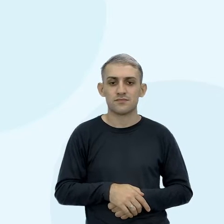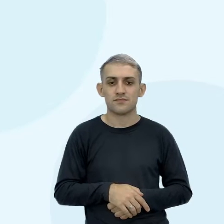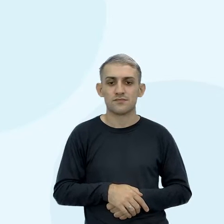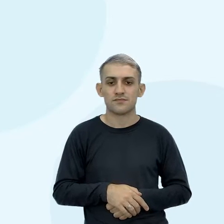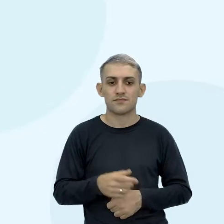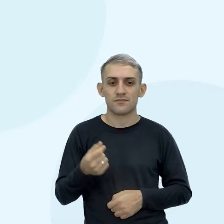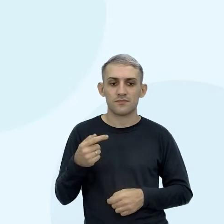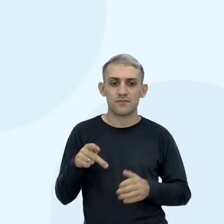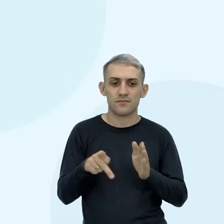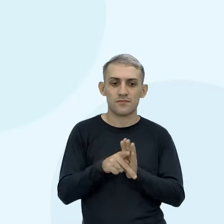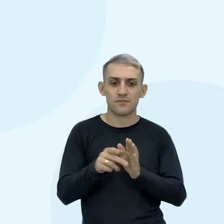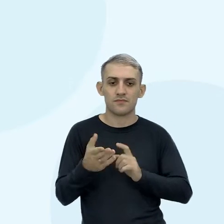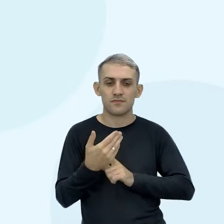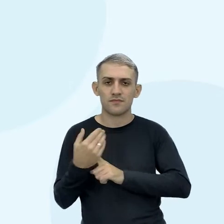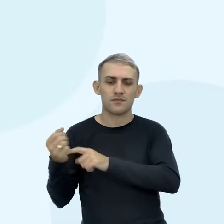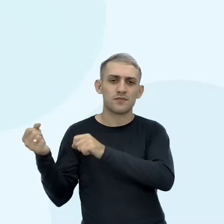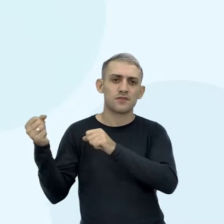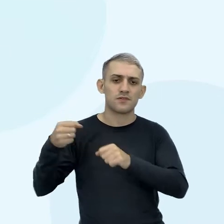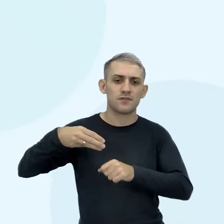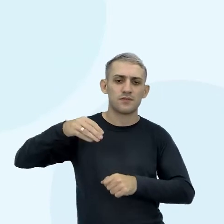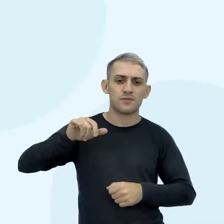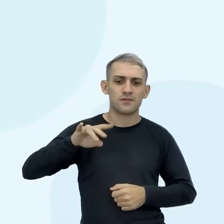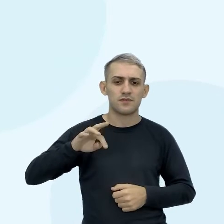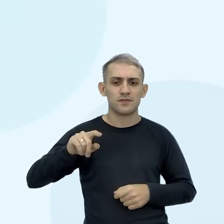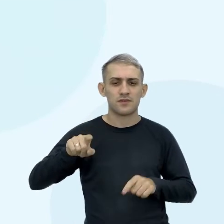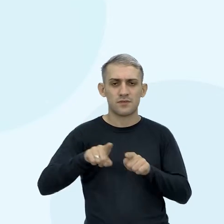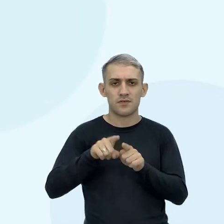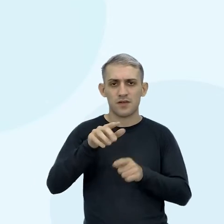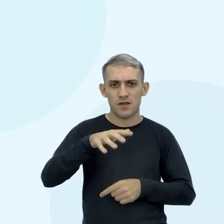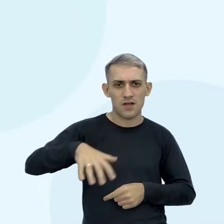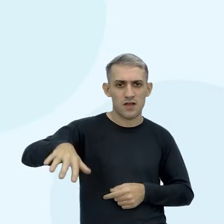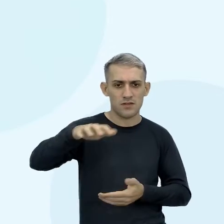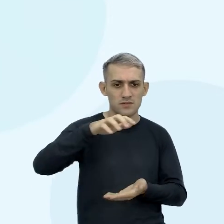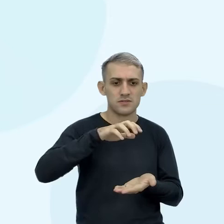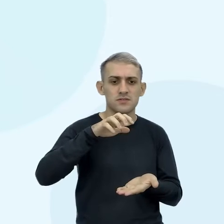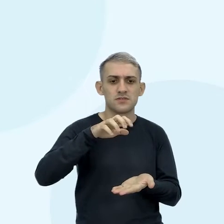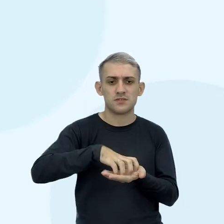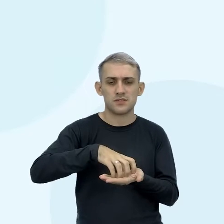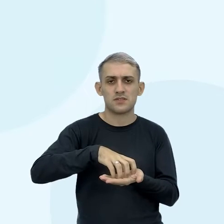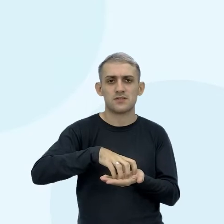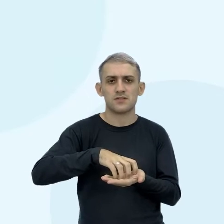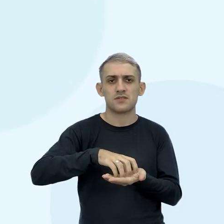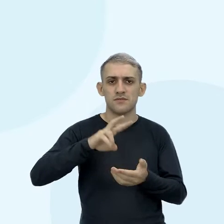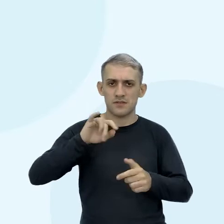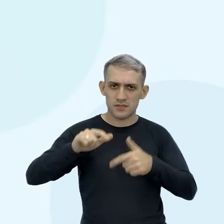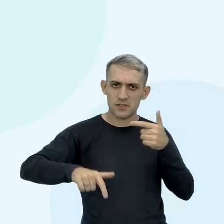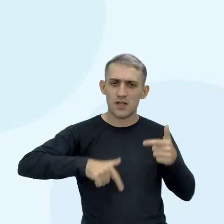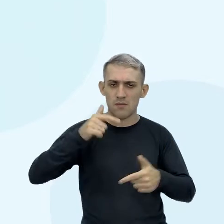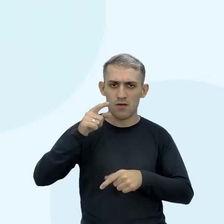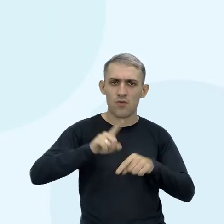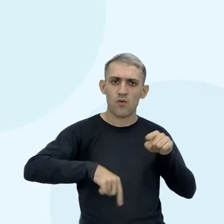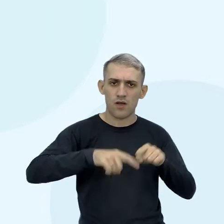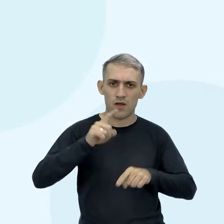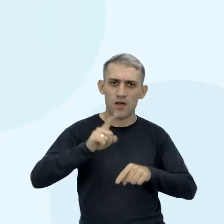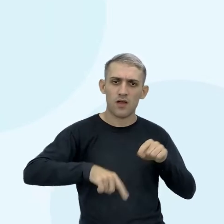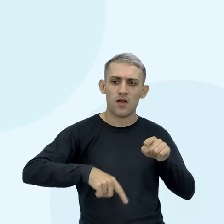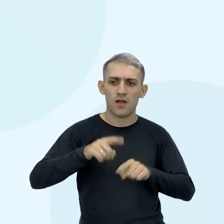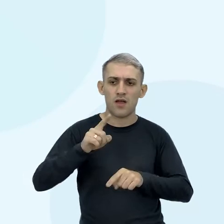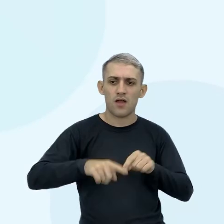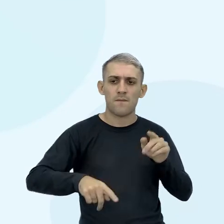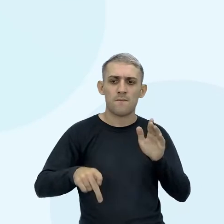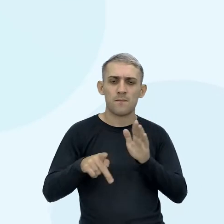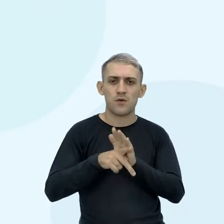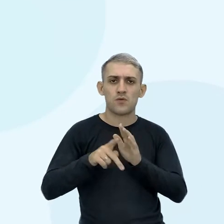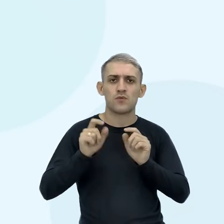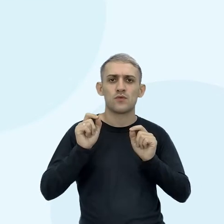Capitais, tecnologia, poder militar, essa área central aqui, vai trabalhar com produtos